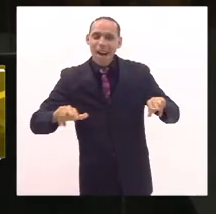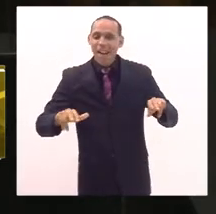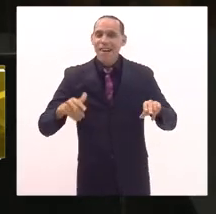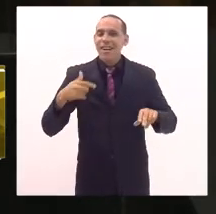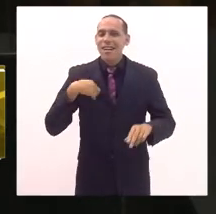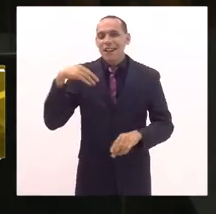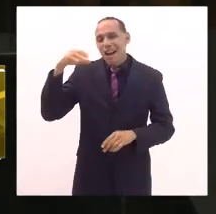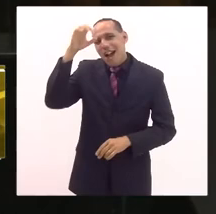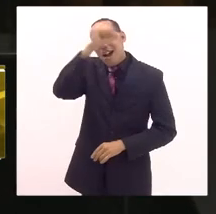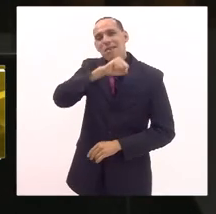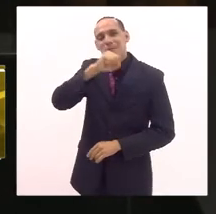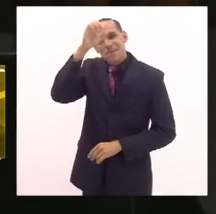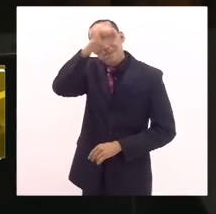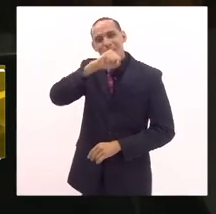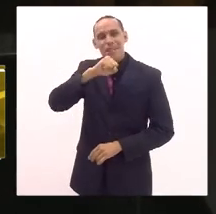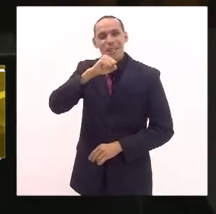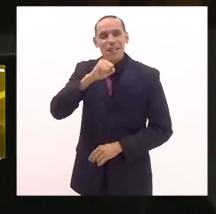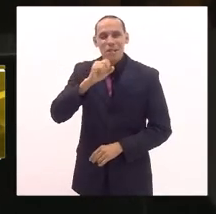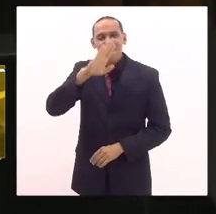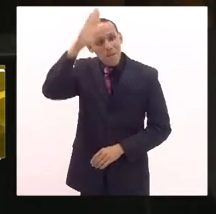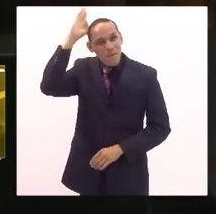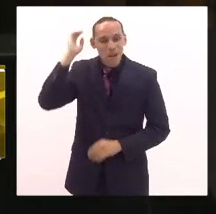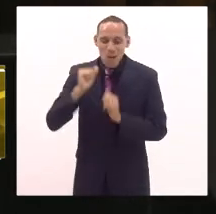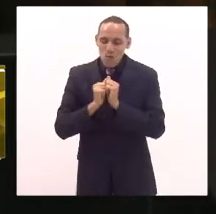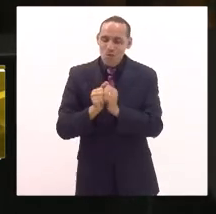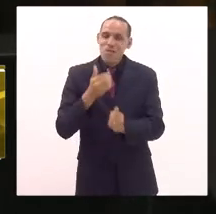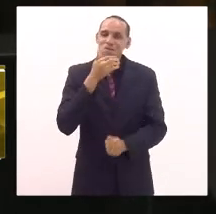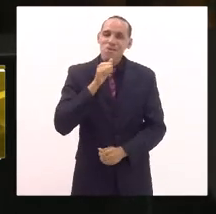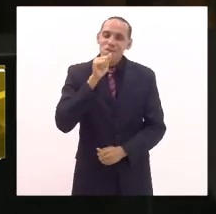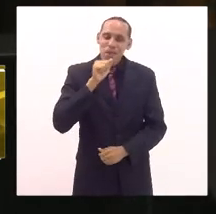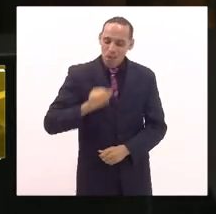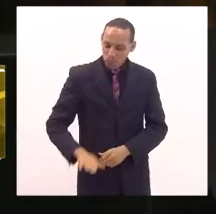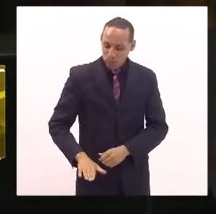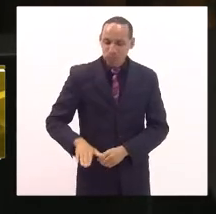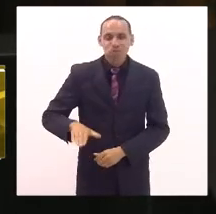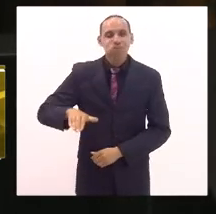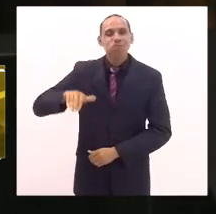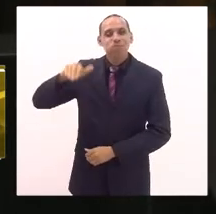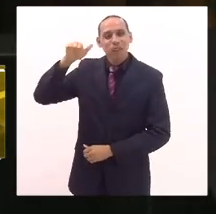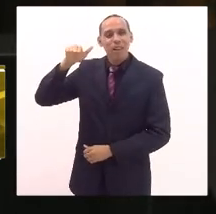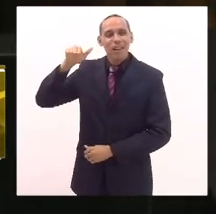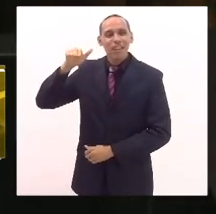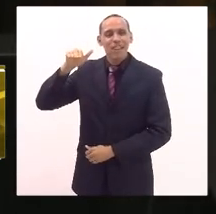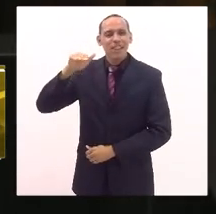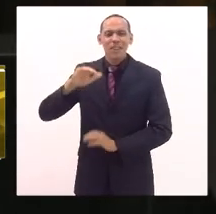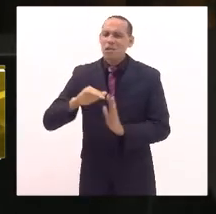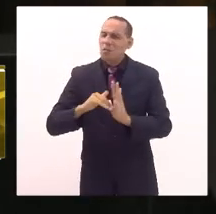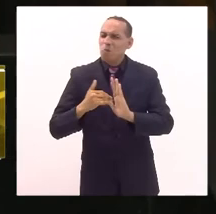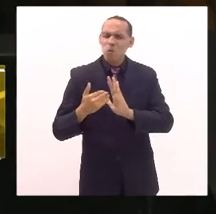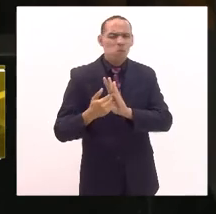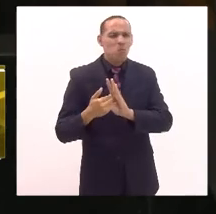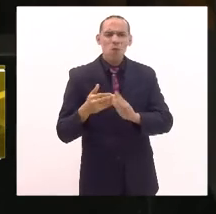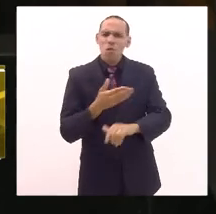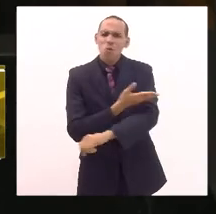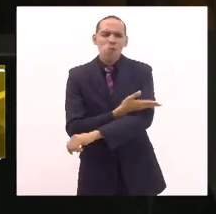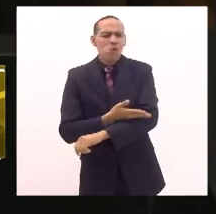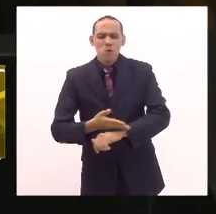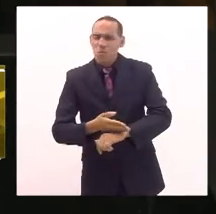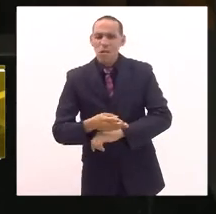ser bombeiro desde pequeno com meu pai. Tudo que é doutrina e costumes